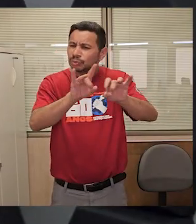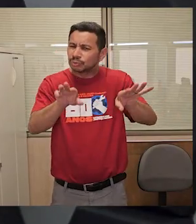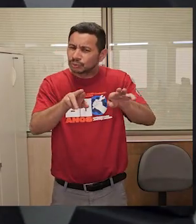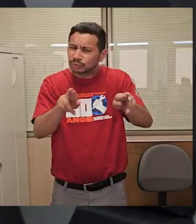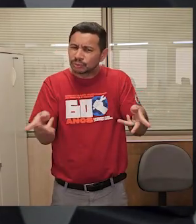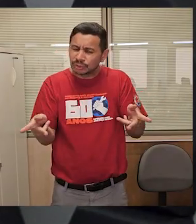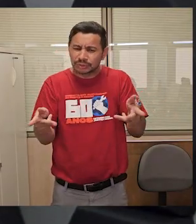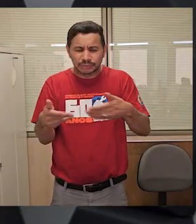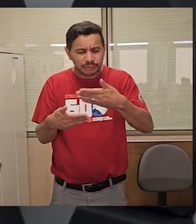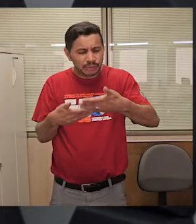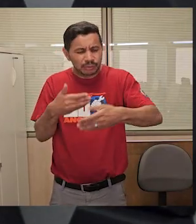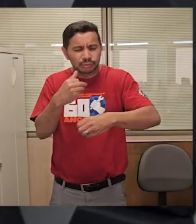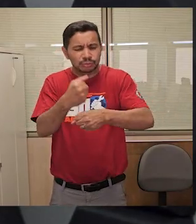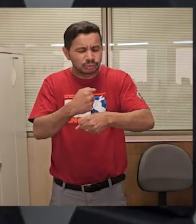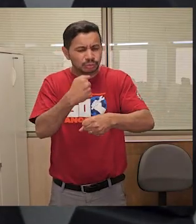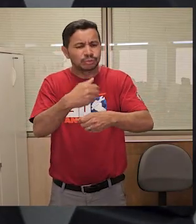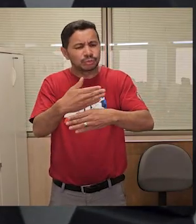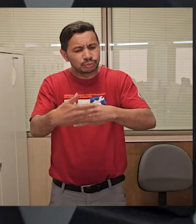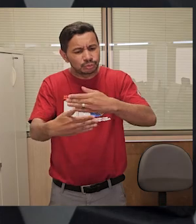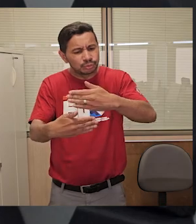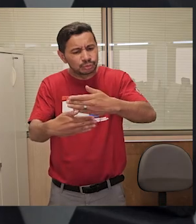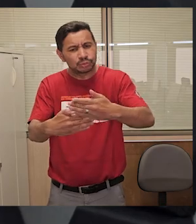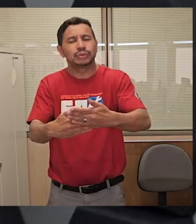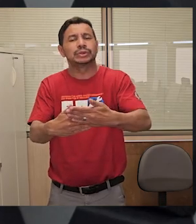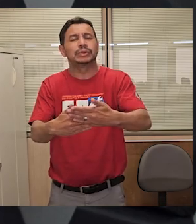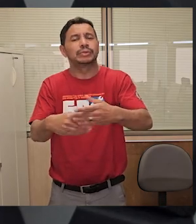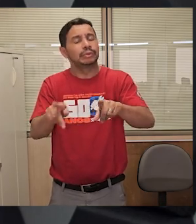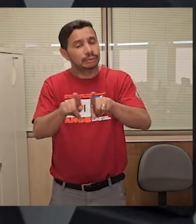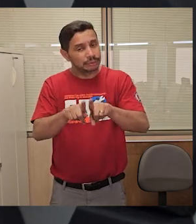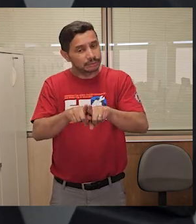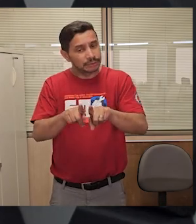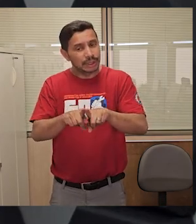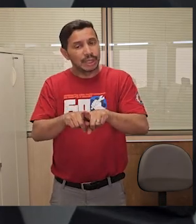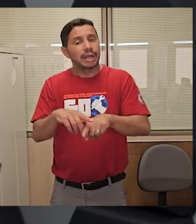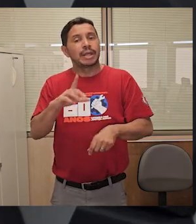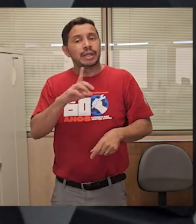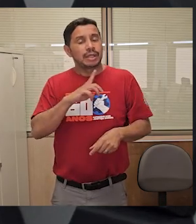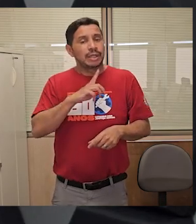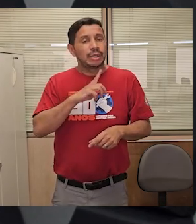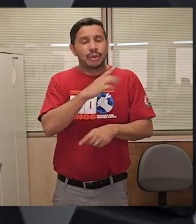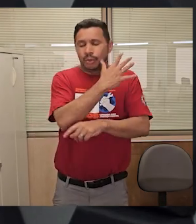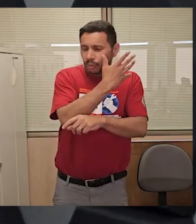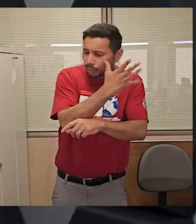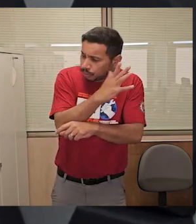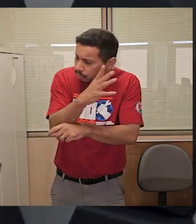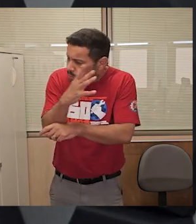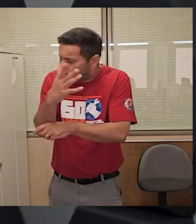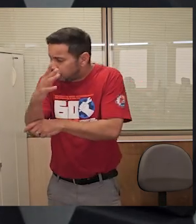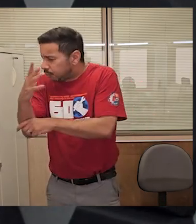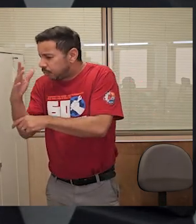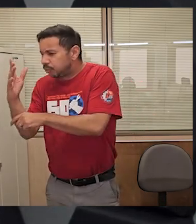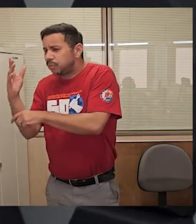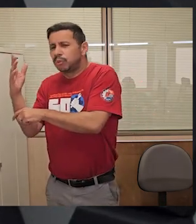vista de desenvolvimento estratégico. A questão da crise climática, que é a